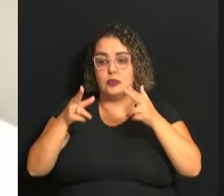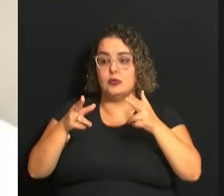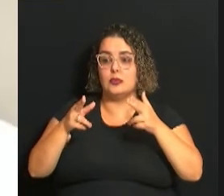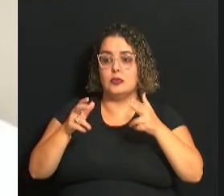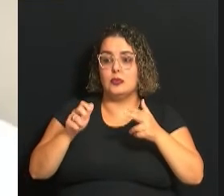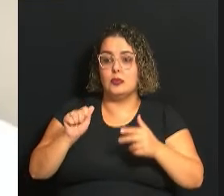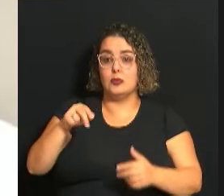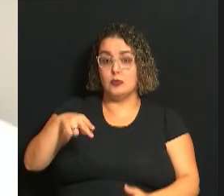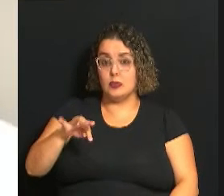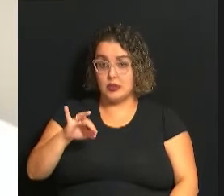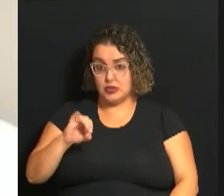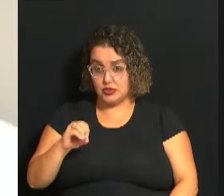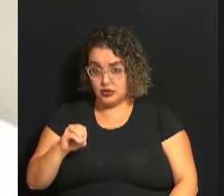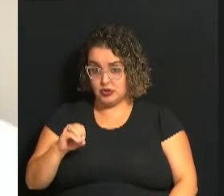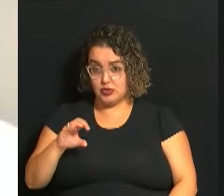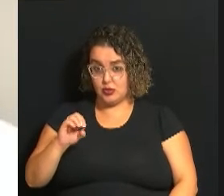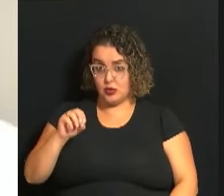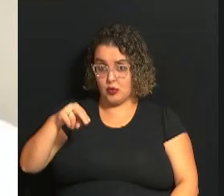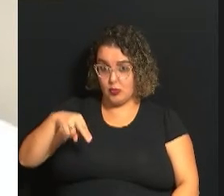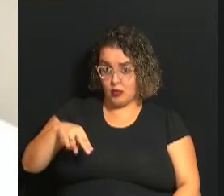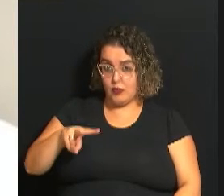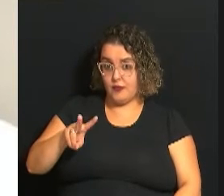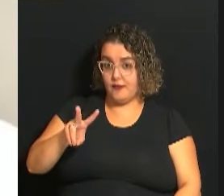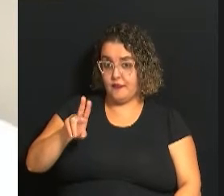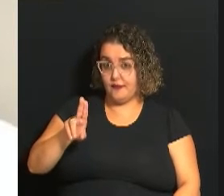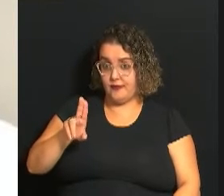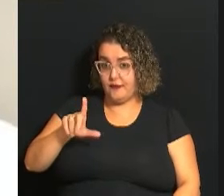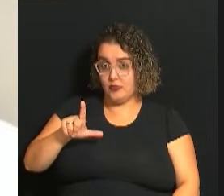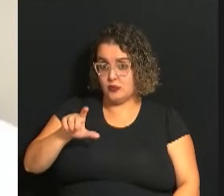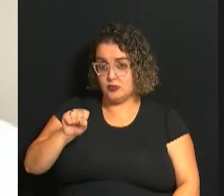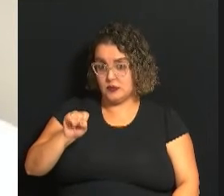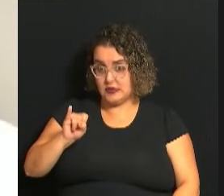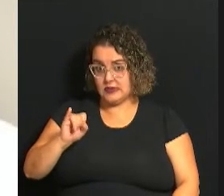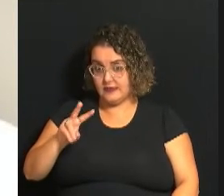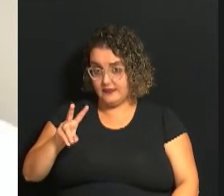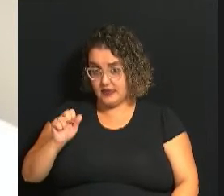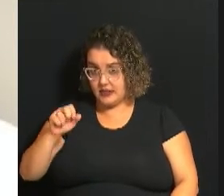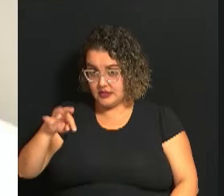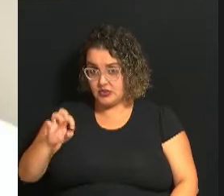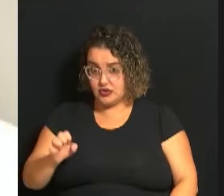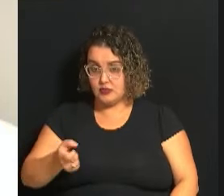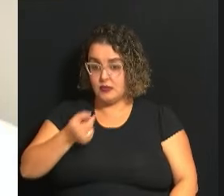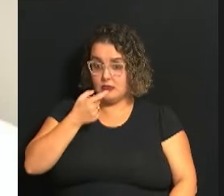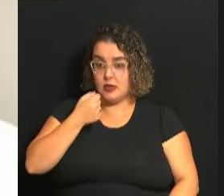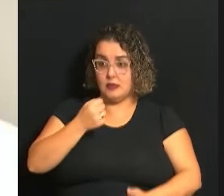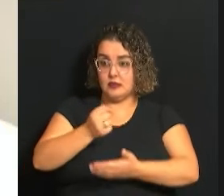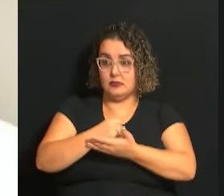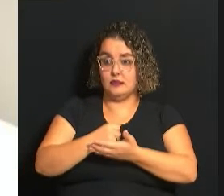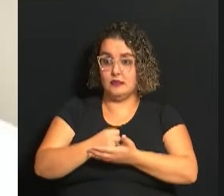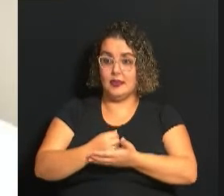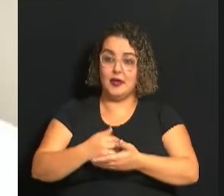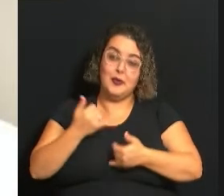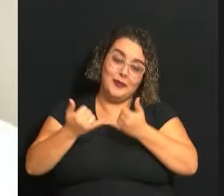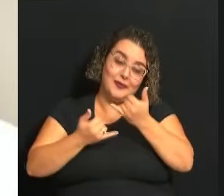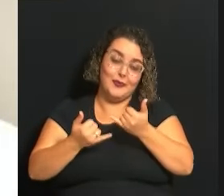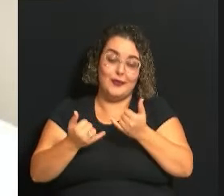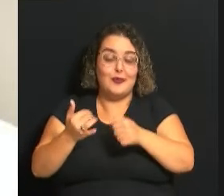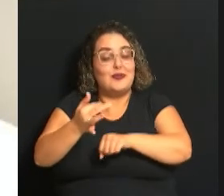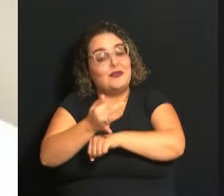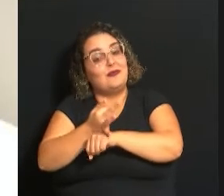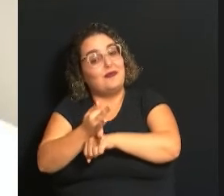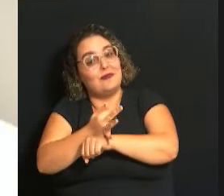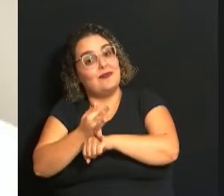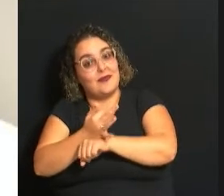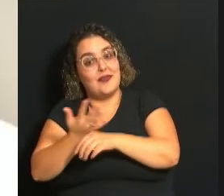anticonvulsivante, porque por um bom tempo eu tive que tomá-lo. E aí, então agora eu brinco que eu estou de férias, né? Então eu falo que entre